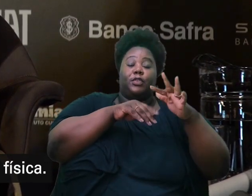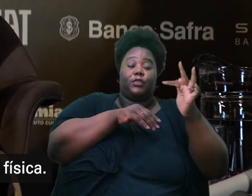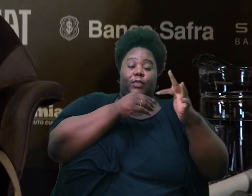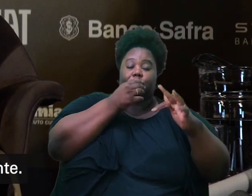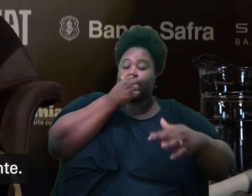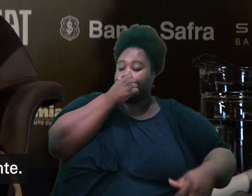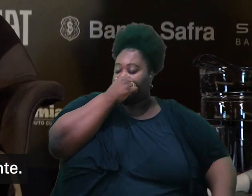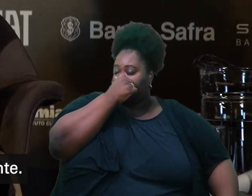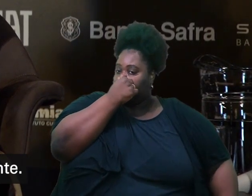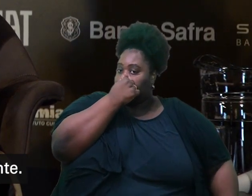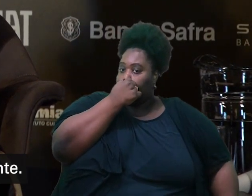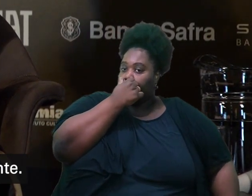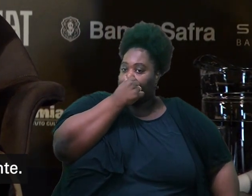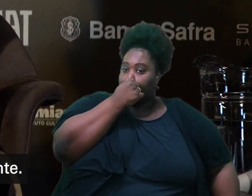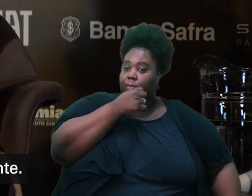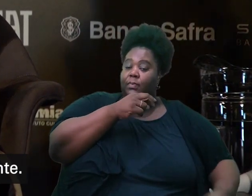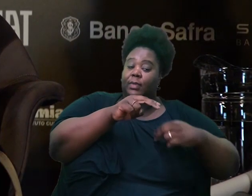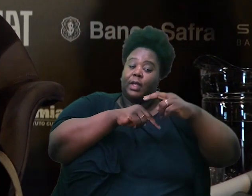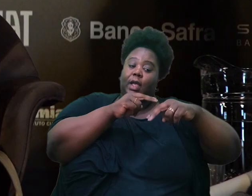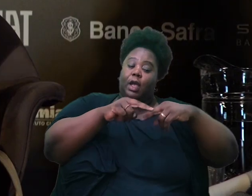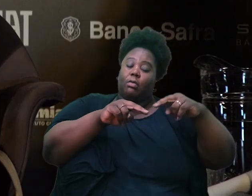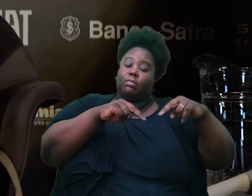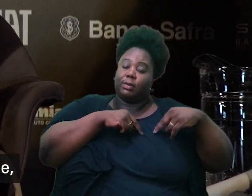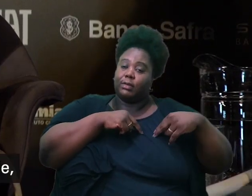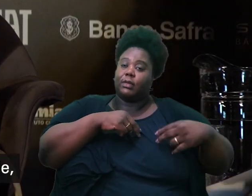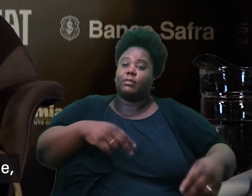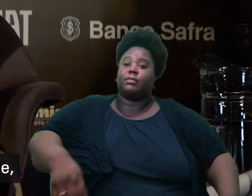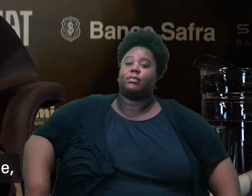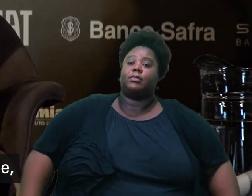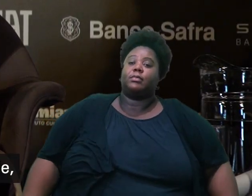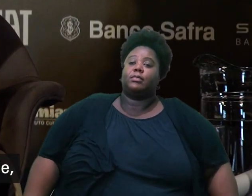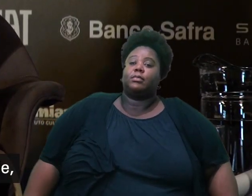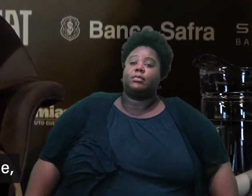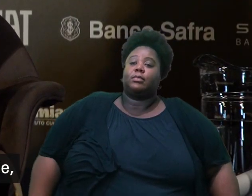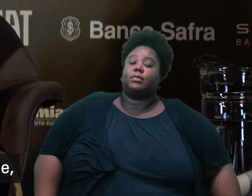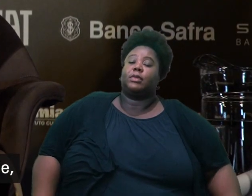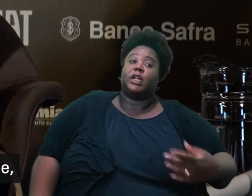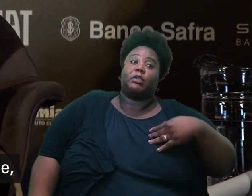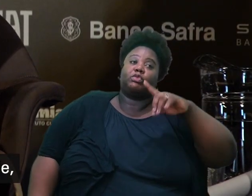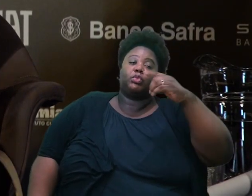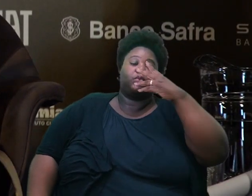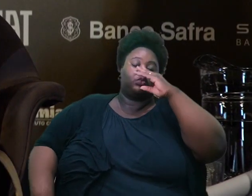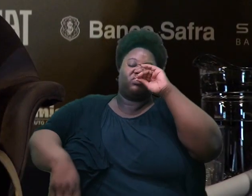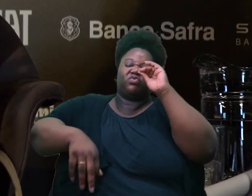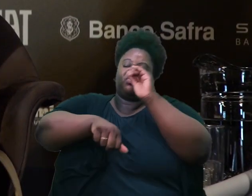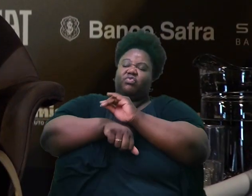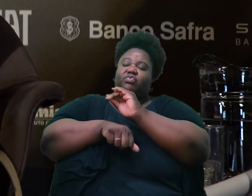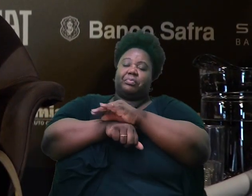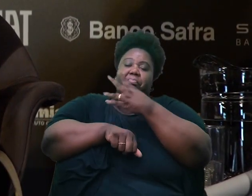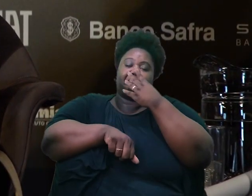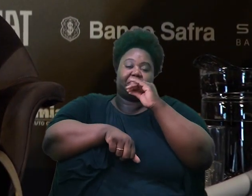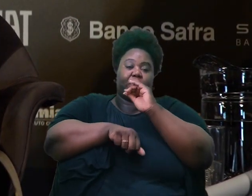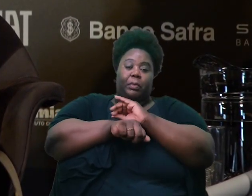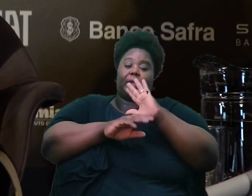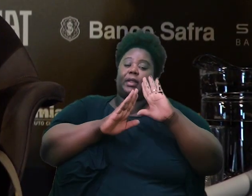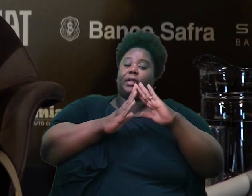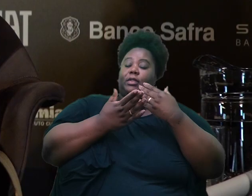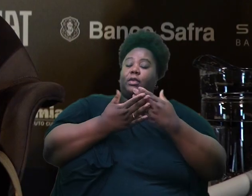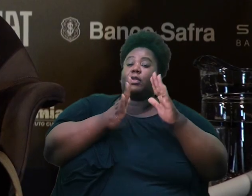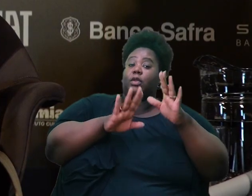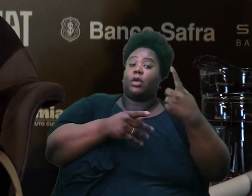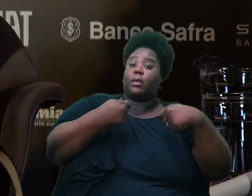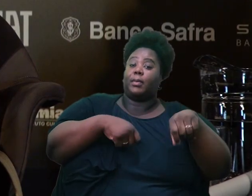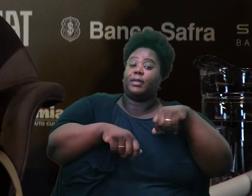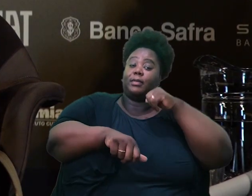física. Então, isso é um grande presente também, né? Quer dizer, eu não menosprezo a universidade, eu não menosprezo a escola. Nós temos